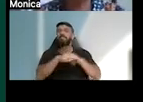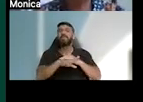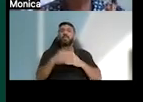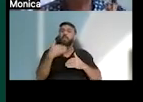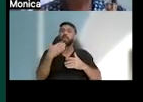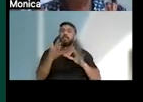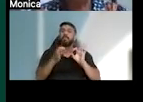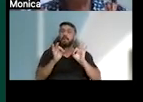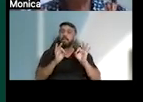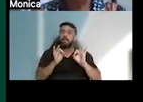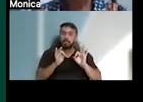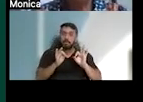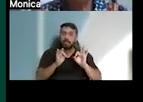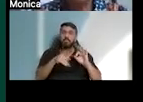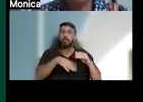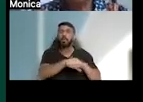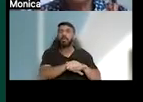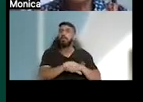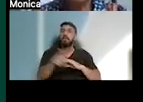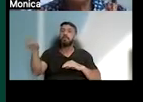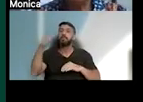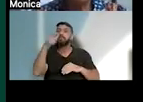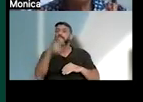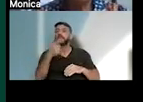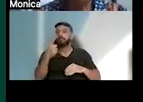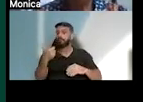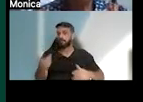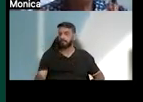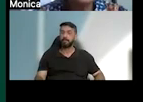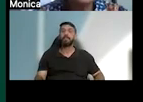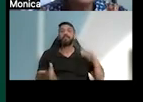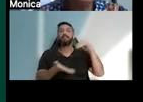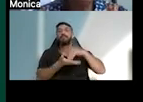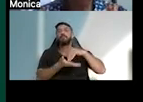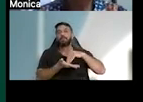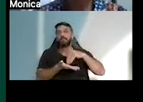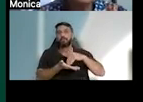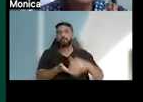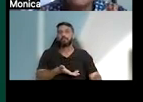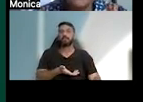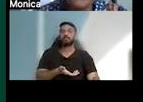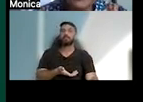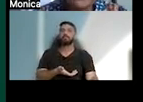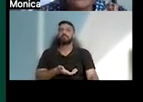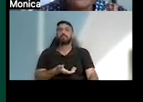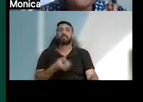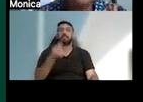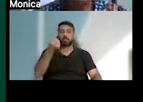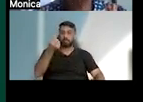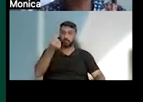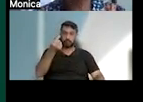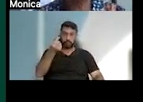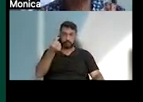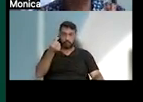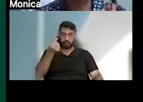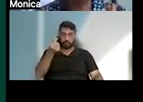sentido. Então, por último, tem a parte de finanças.